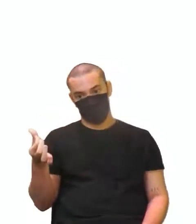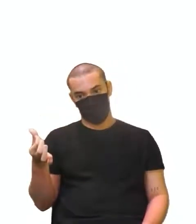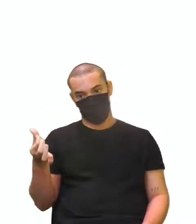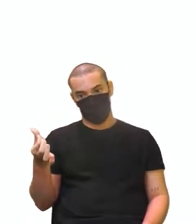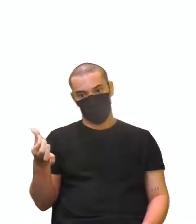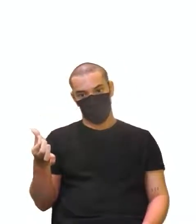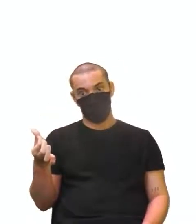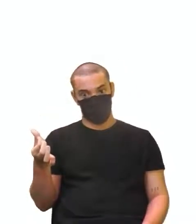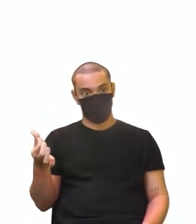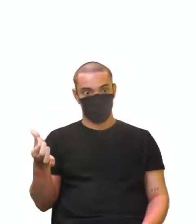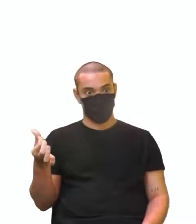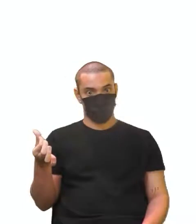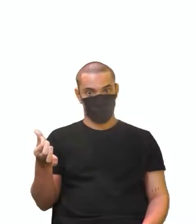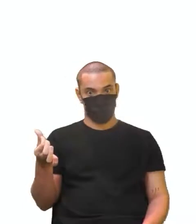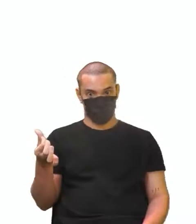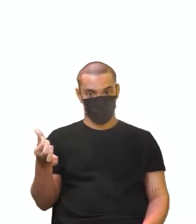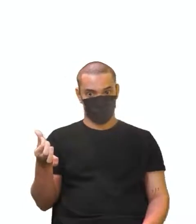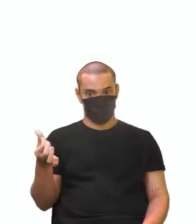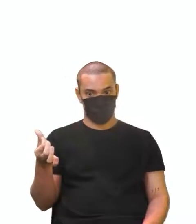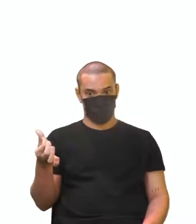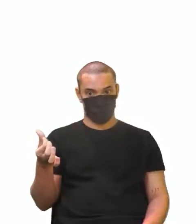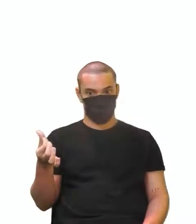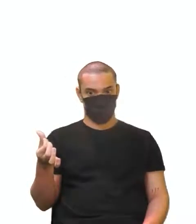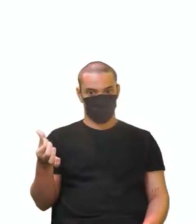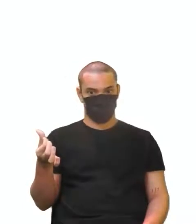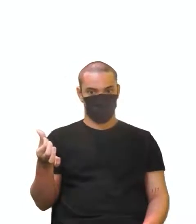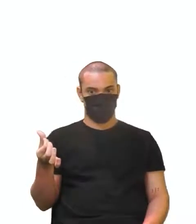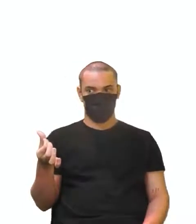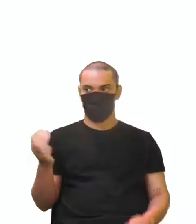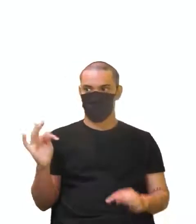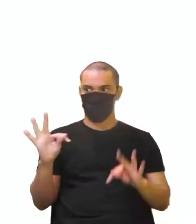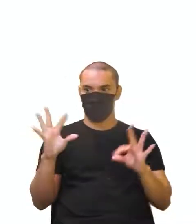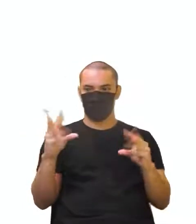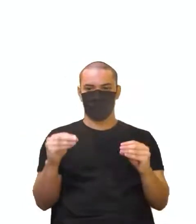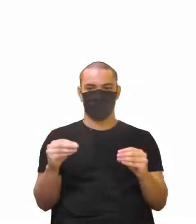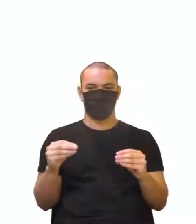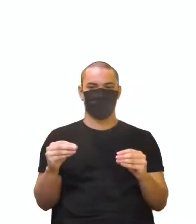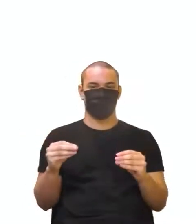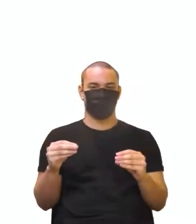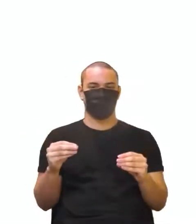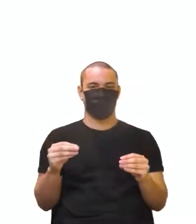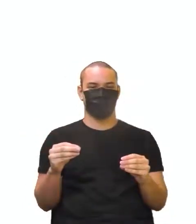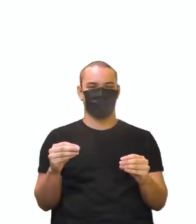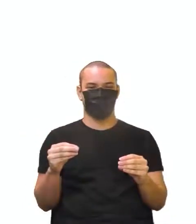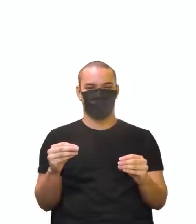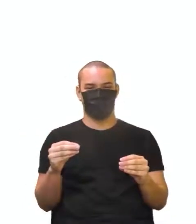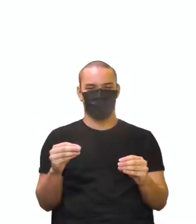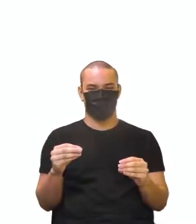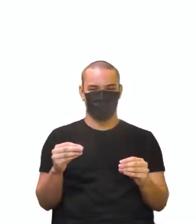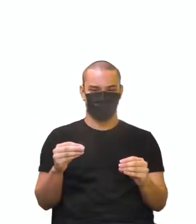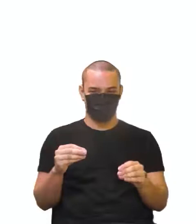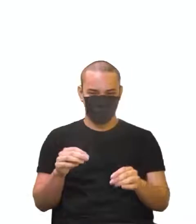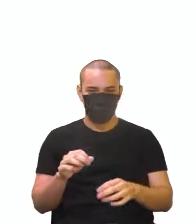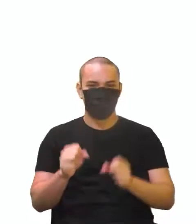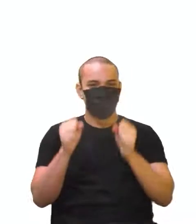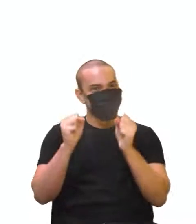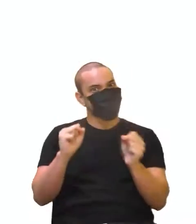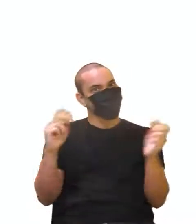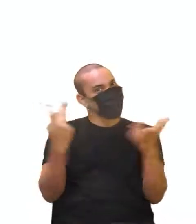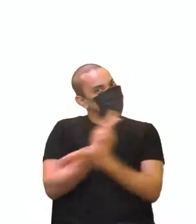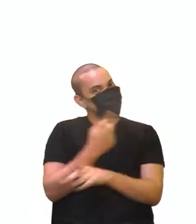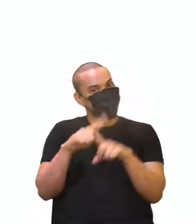Correto? E o 6. Quase não sai o 6, né? Só se ele cair de quina, assim, né? Pode acontecer,